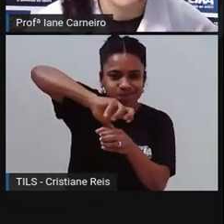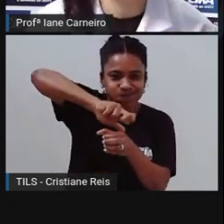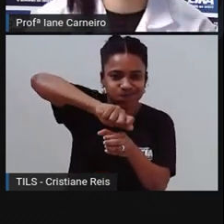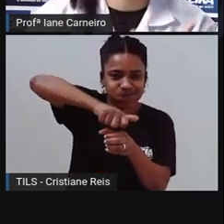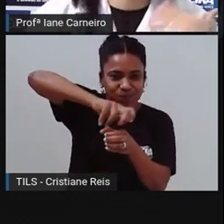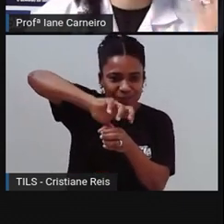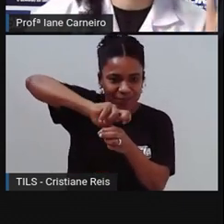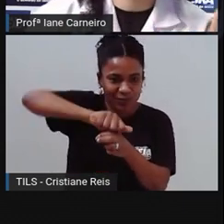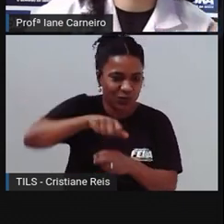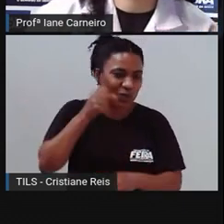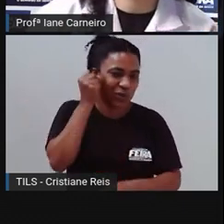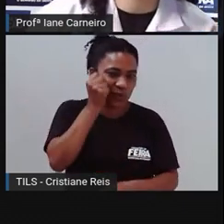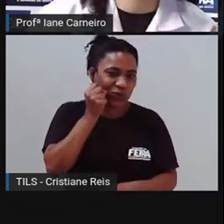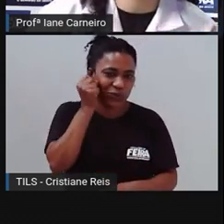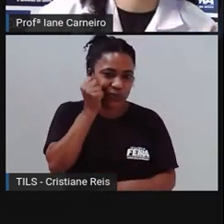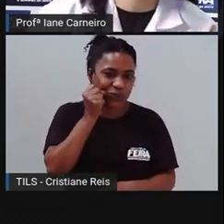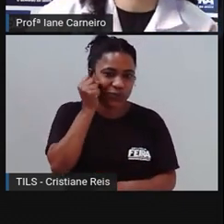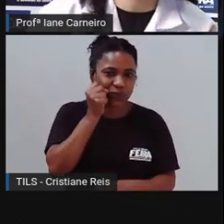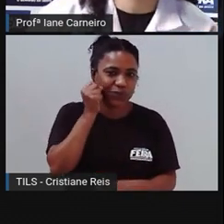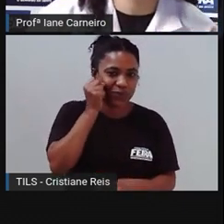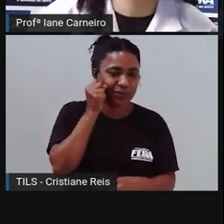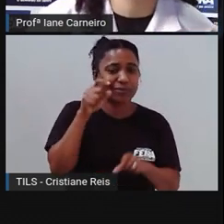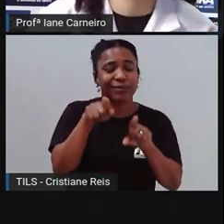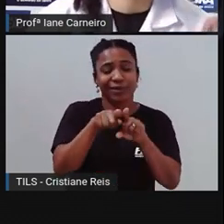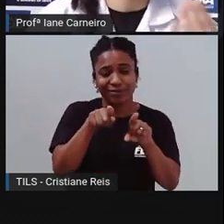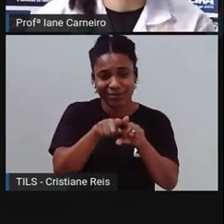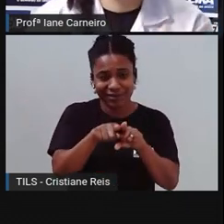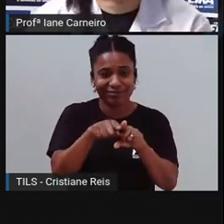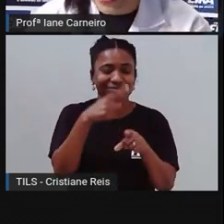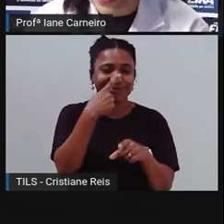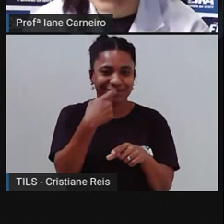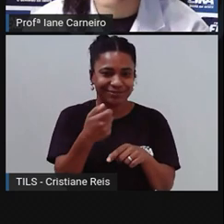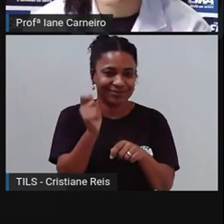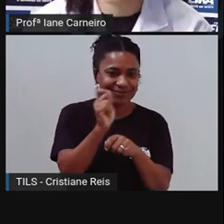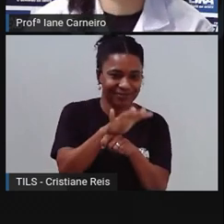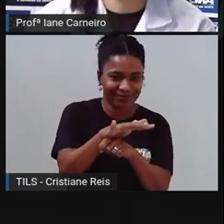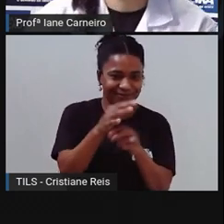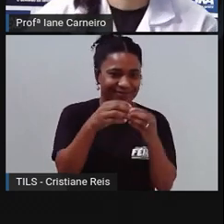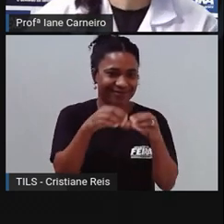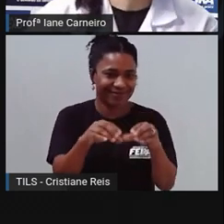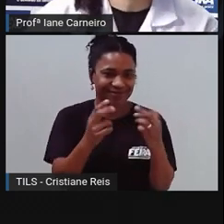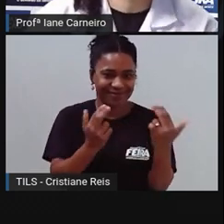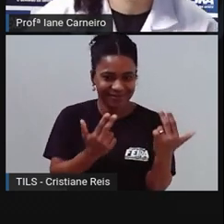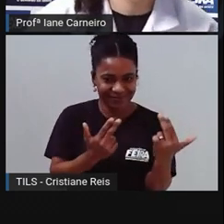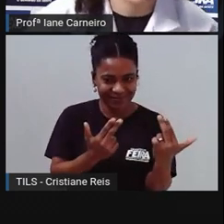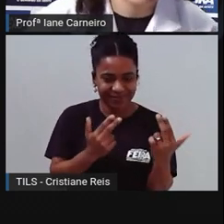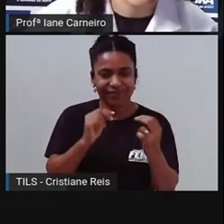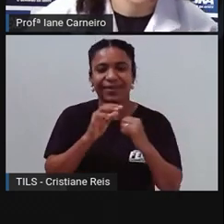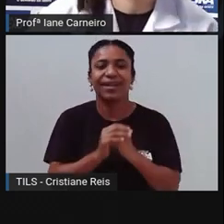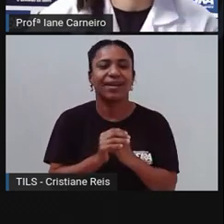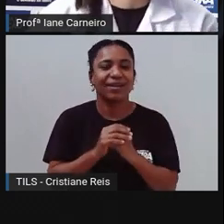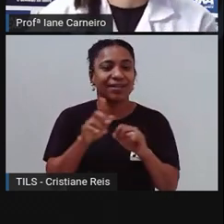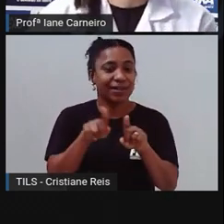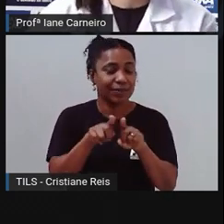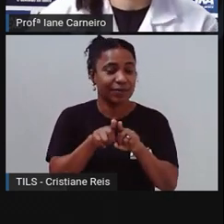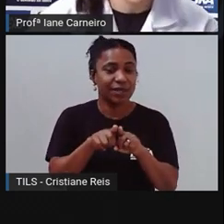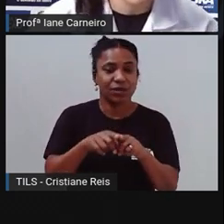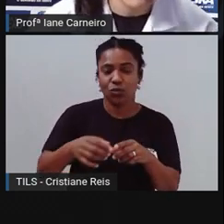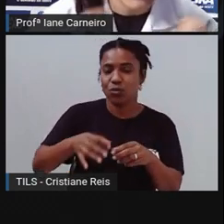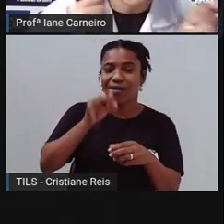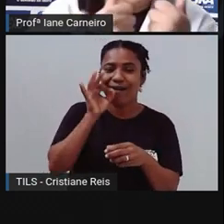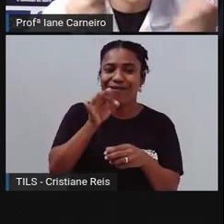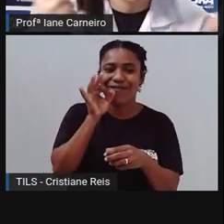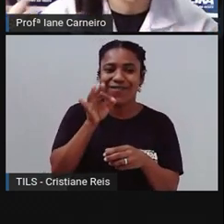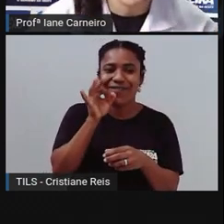casca da laranja também é um resíduo, assim como a banana, assim como a casca do ovo. E o pó de café, né, para fazer aquele